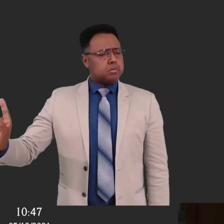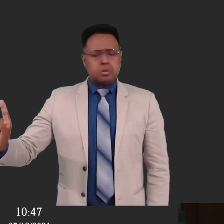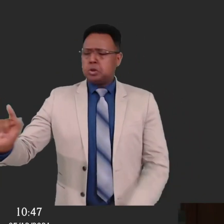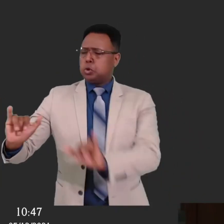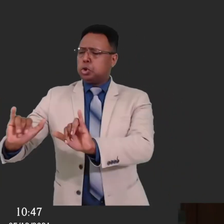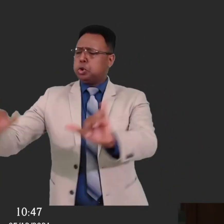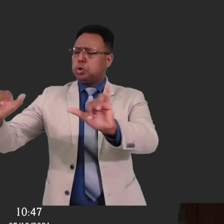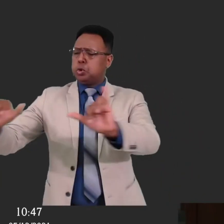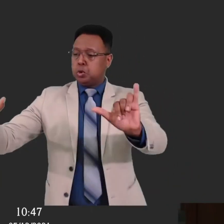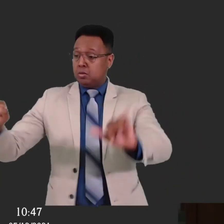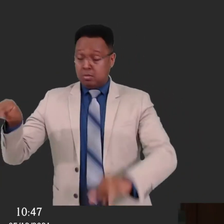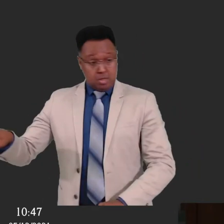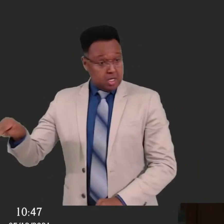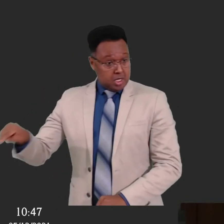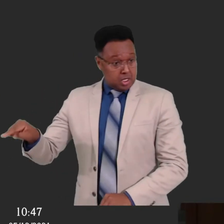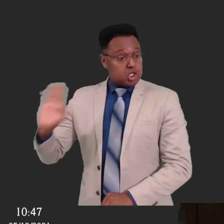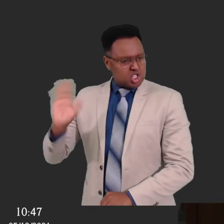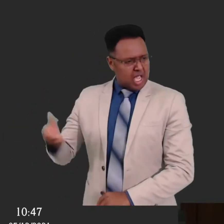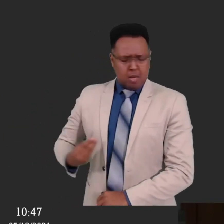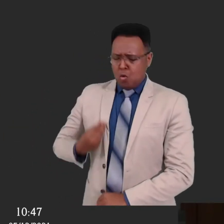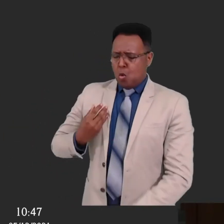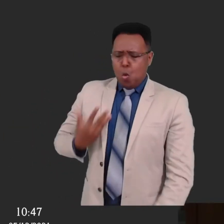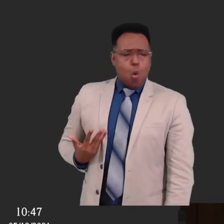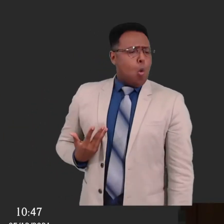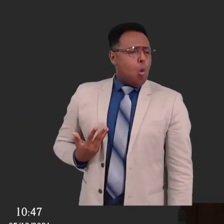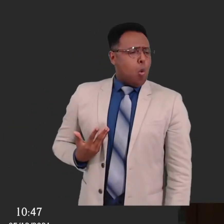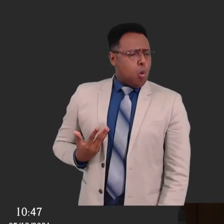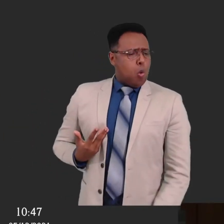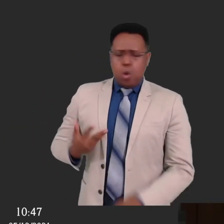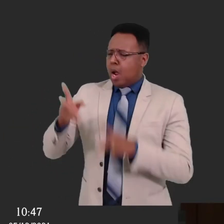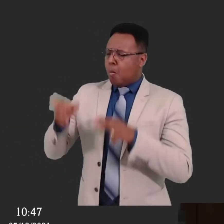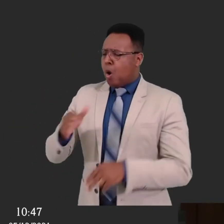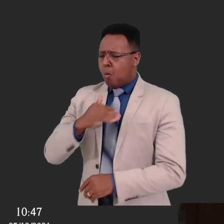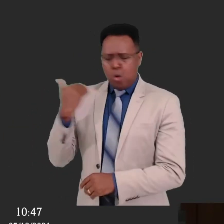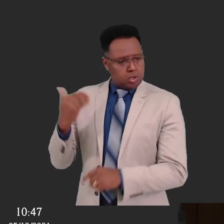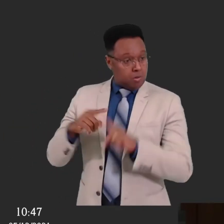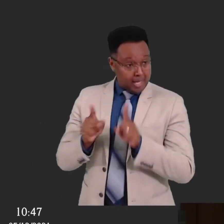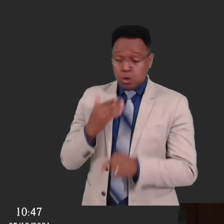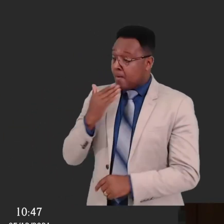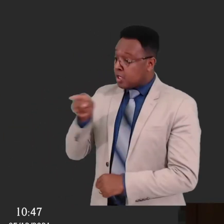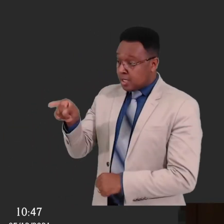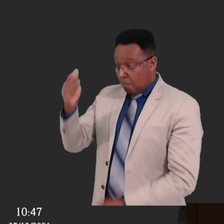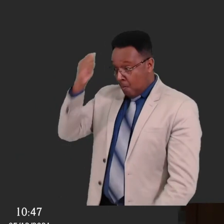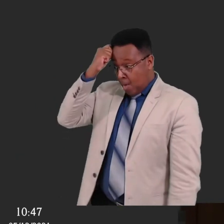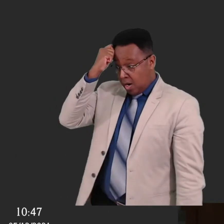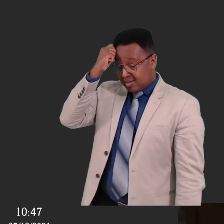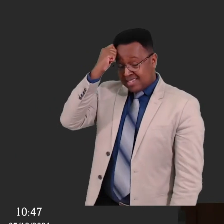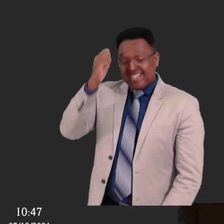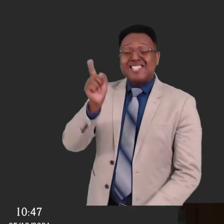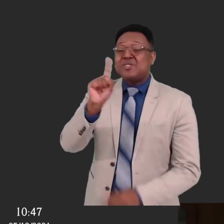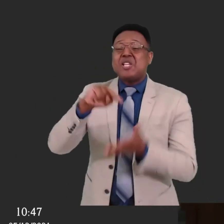morto, mas aconselha a ele que se arrependa. Como é que pode um morto se arrepender? Ele não estava